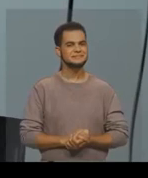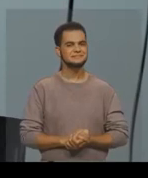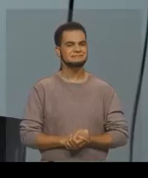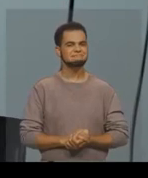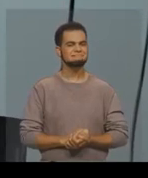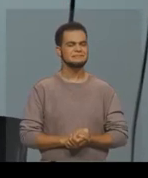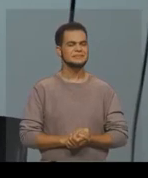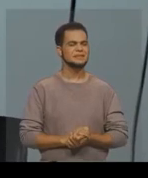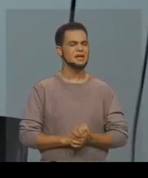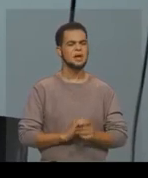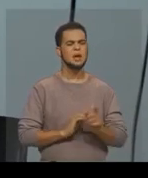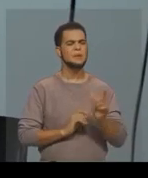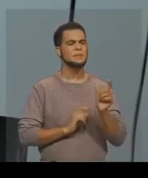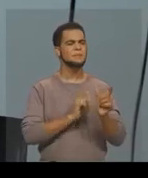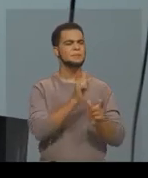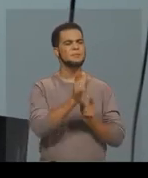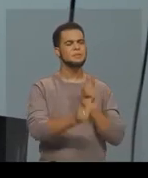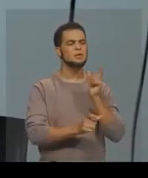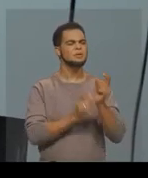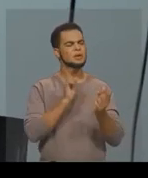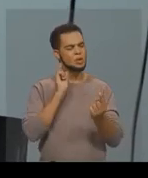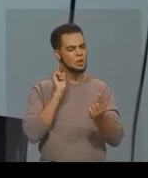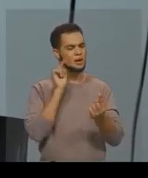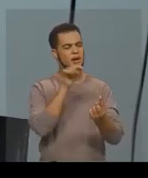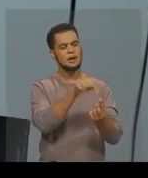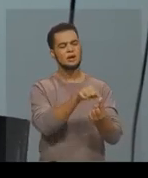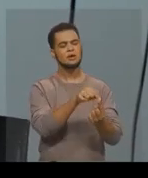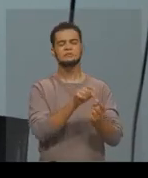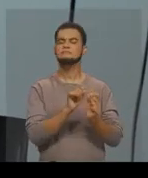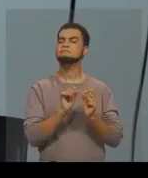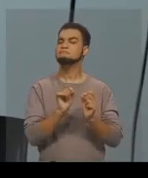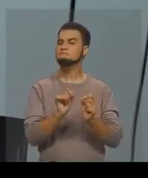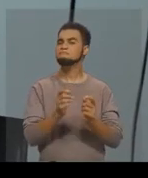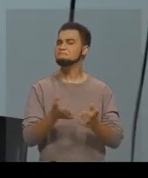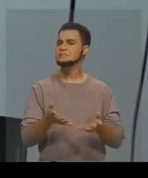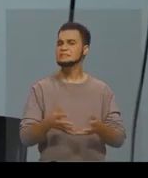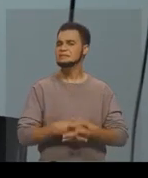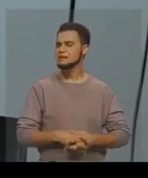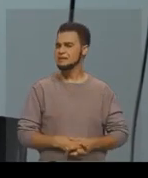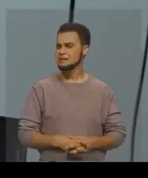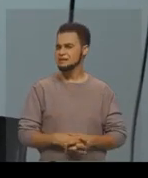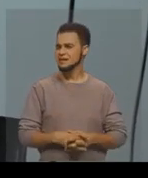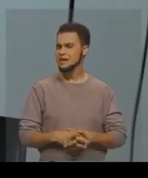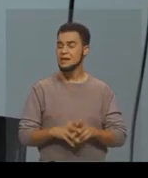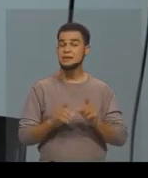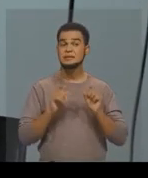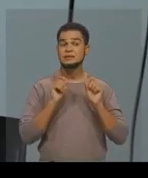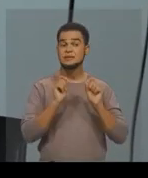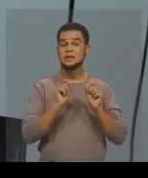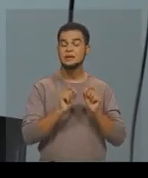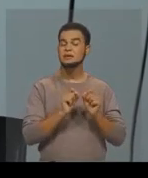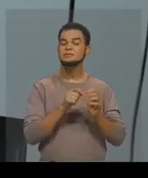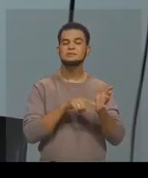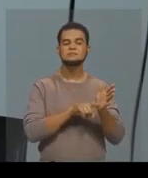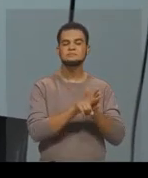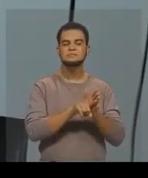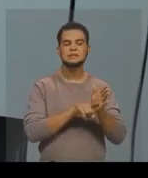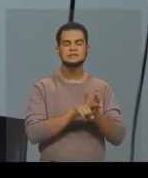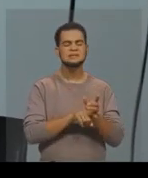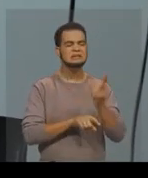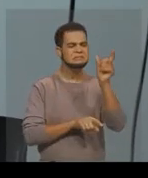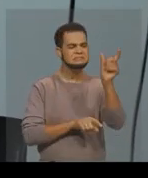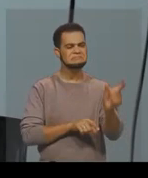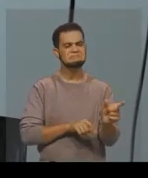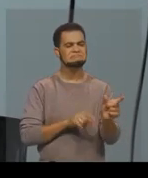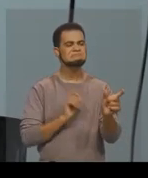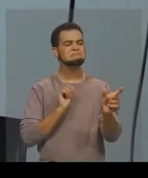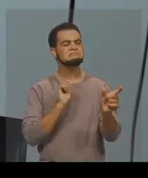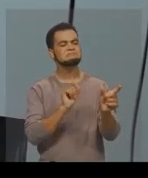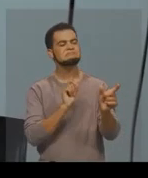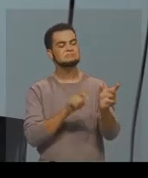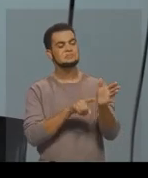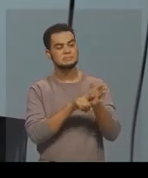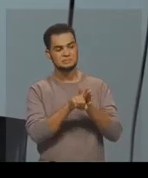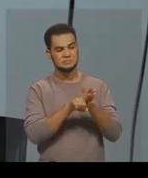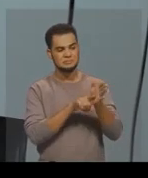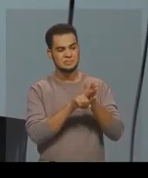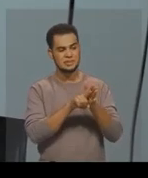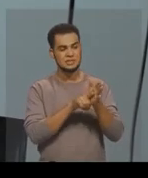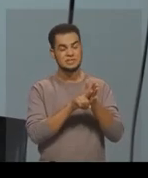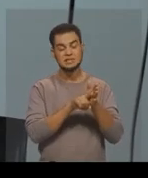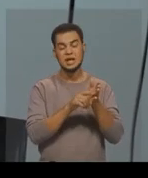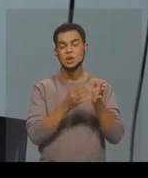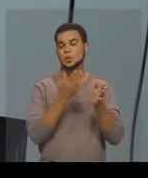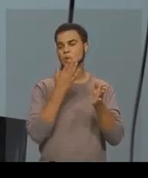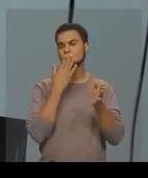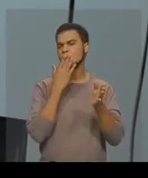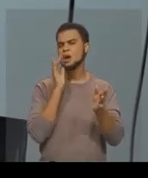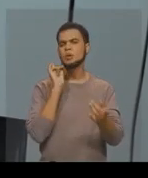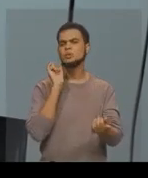público-alvo. O público-alvo é quem é que você vai pesquisar. Onde você vai pesquisar, quem que você